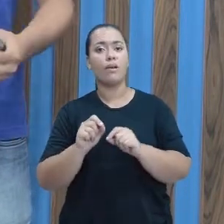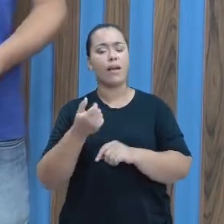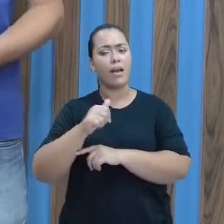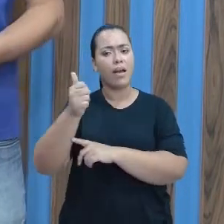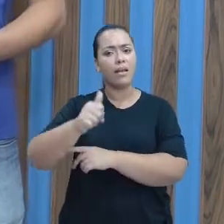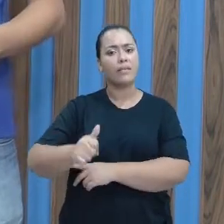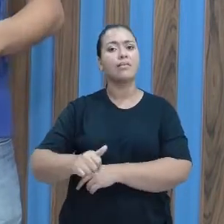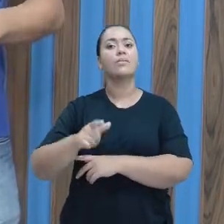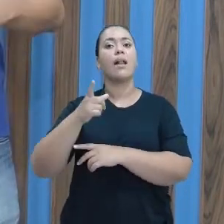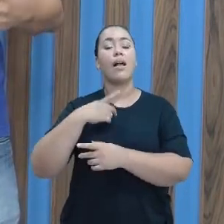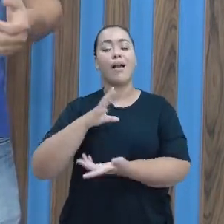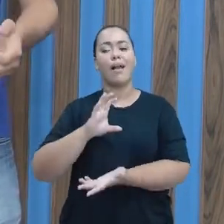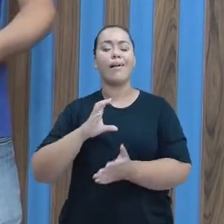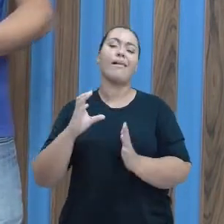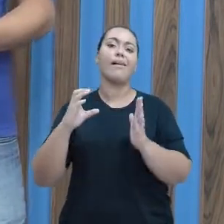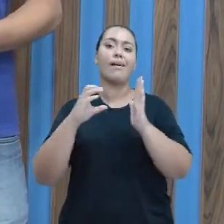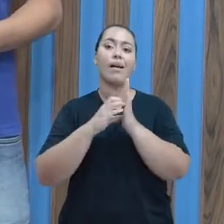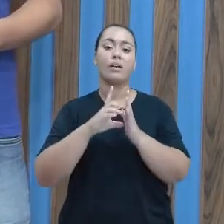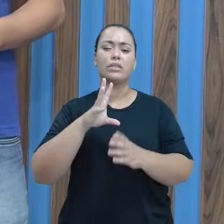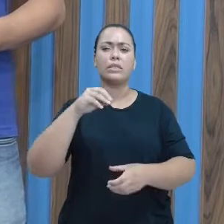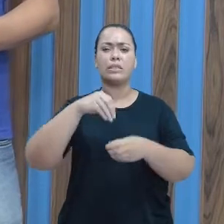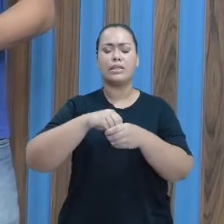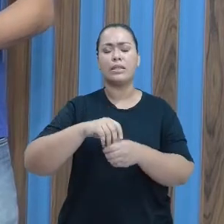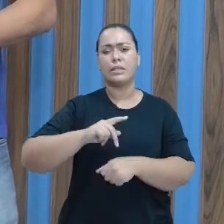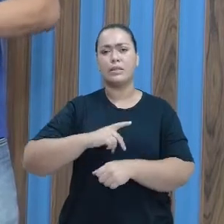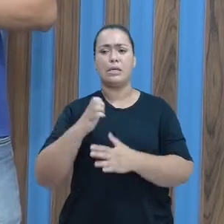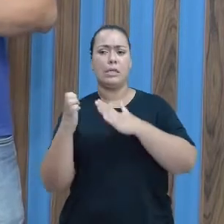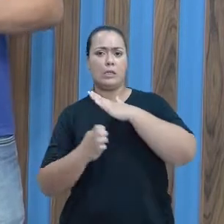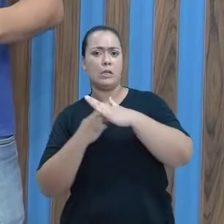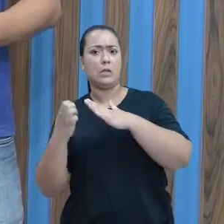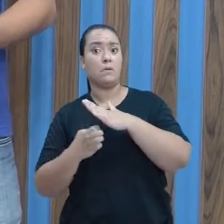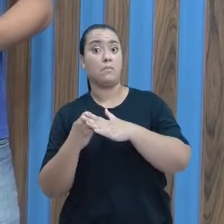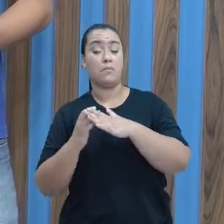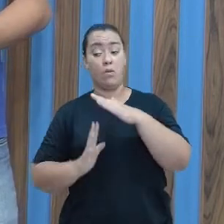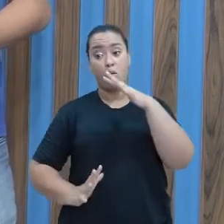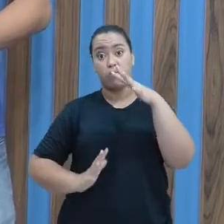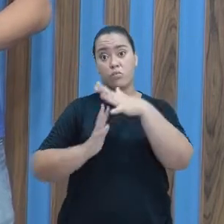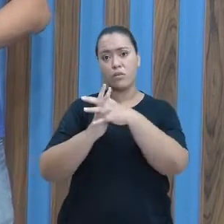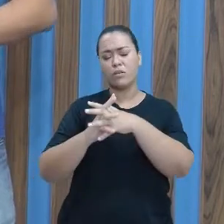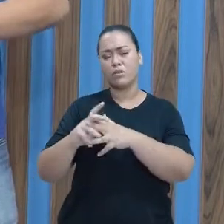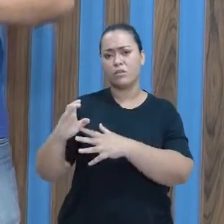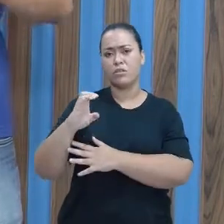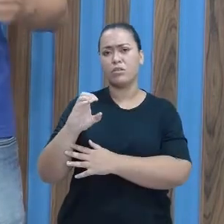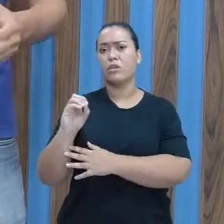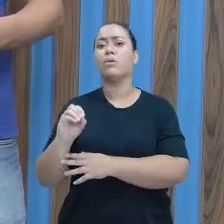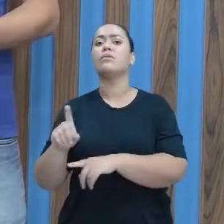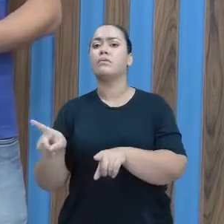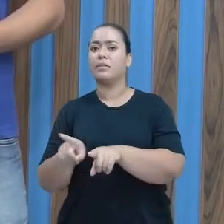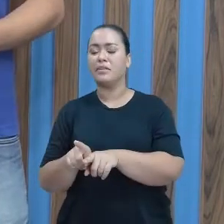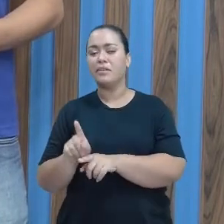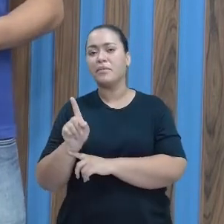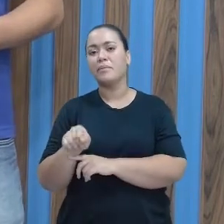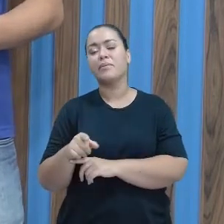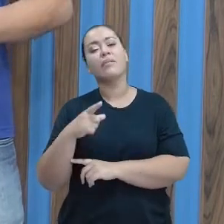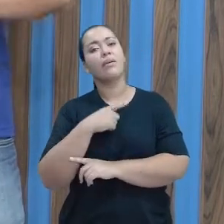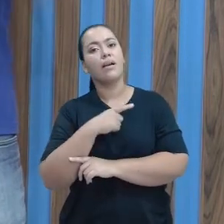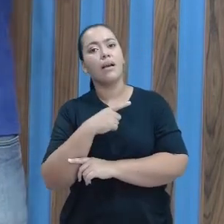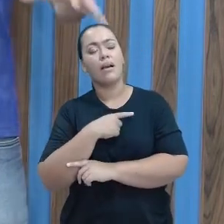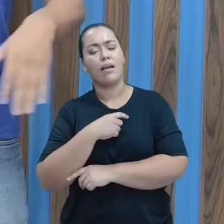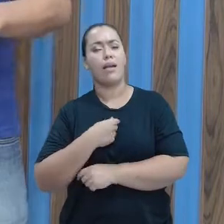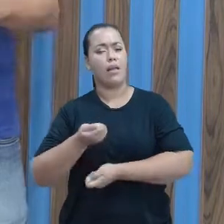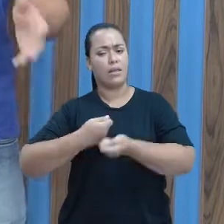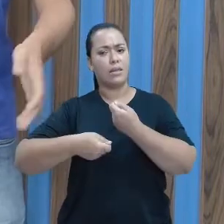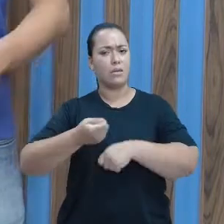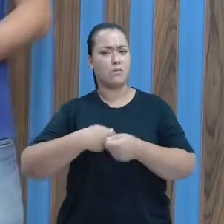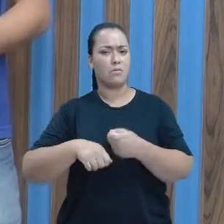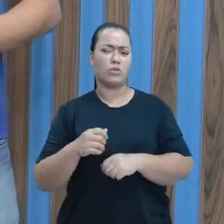grandes empresas, aquelas multinacionais, tem o cargo do CEO, ou seja, os grandes